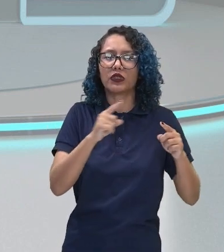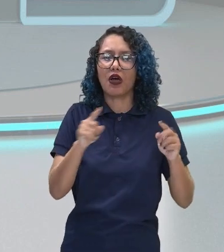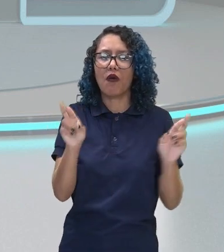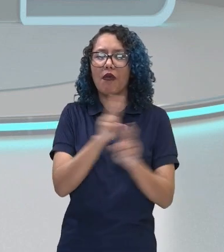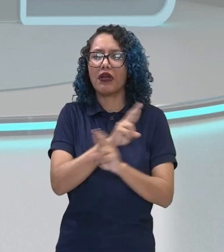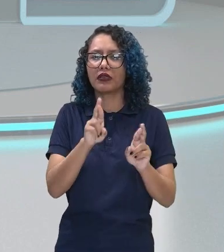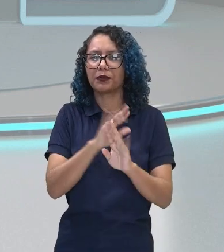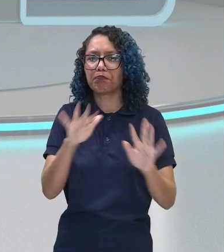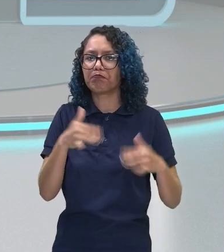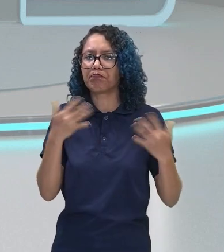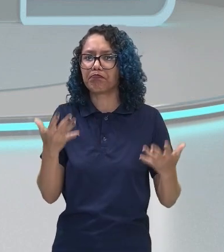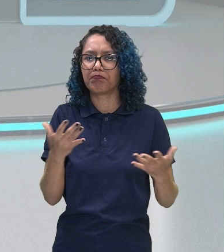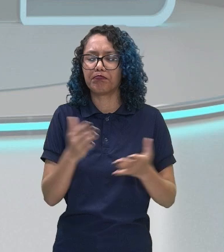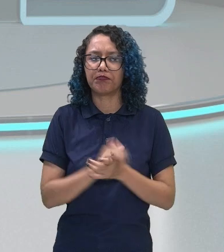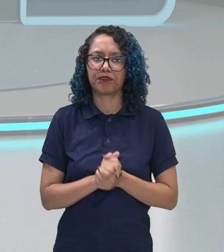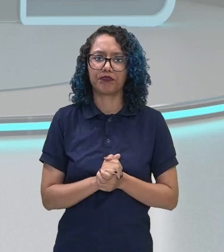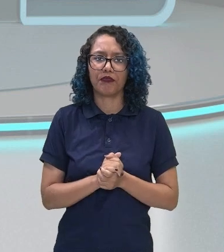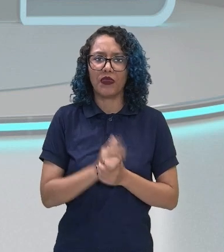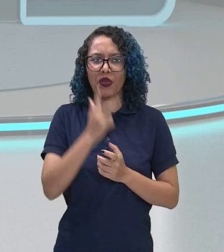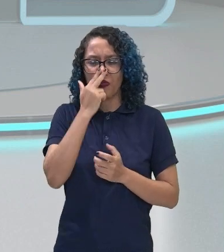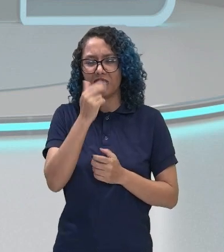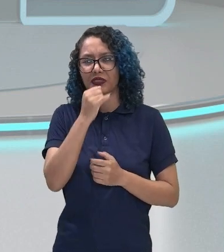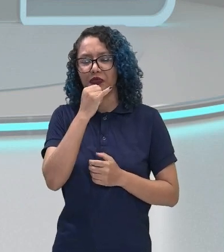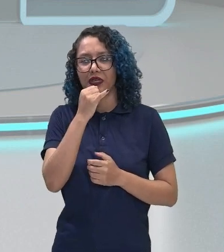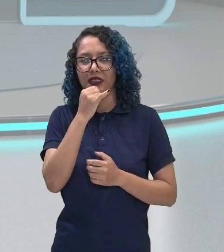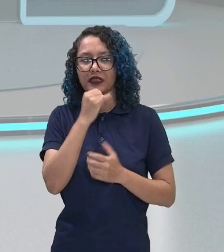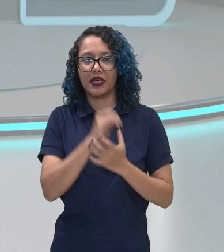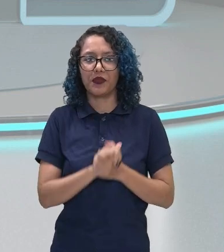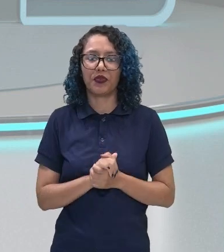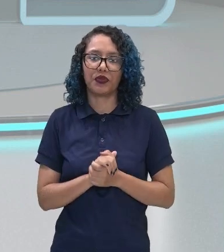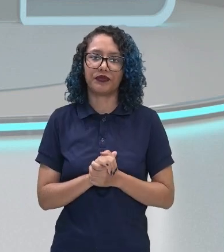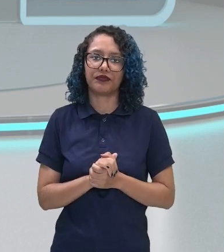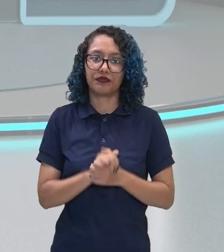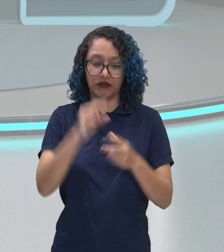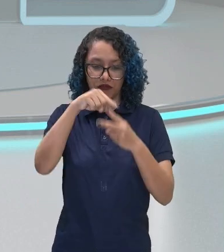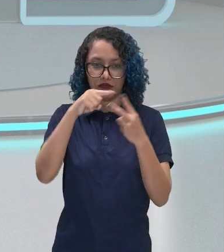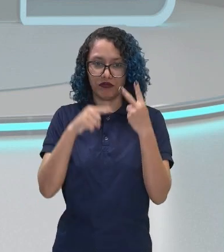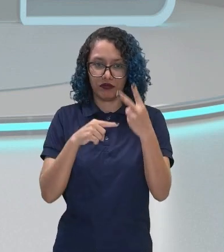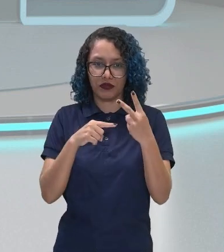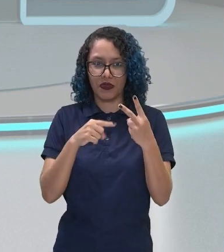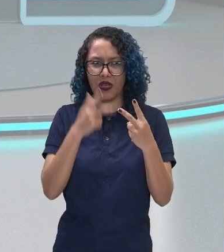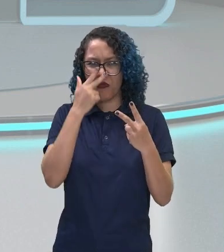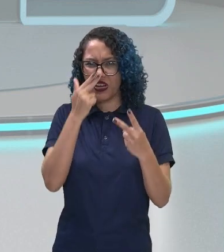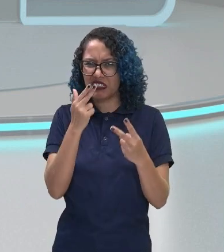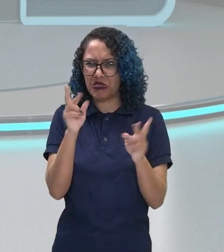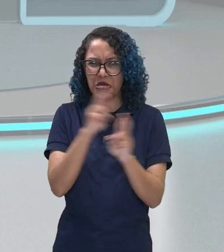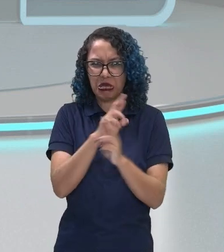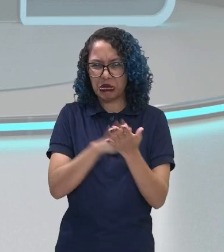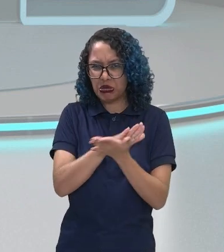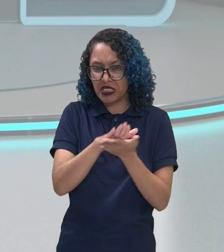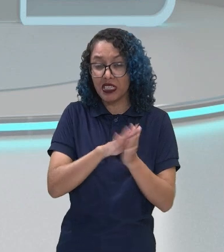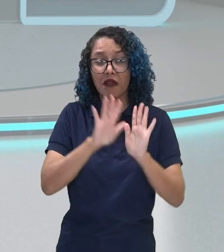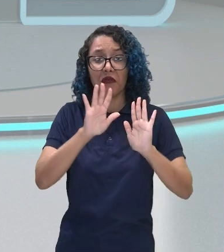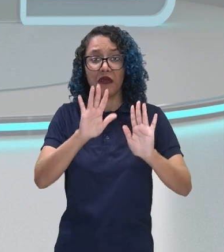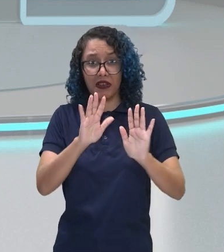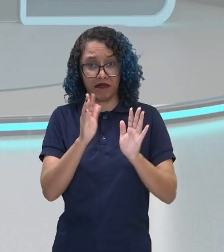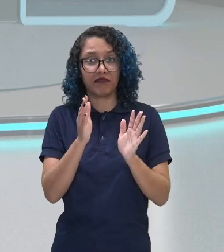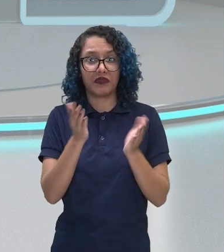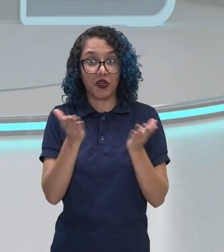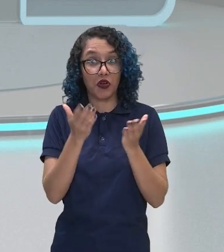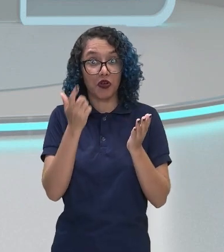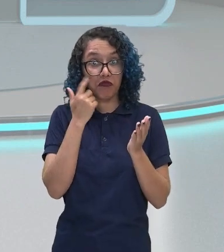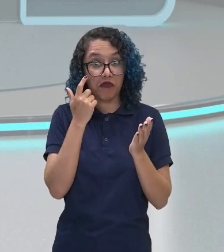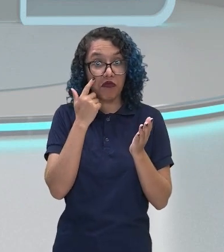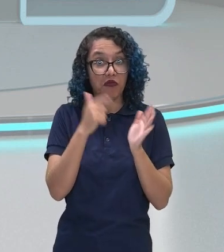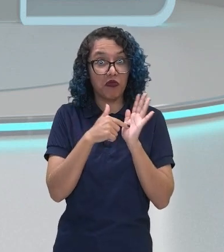que essa seção áurea ou a fórmula de Fibonacci não tem essa relação. Mas vem comigo para a gente